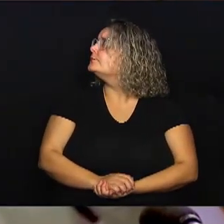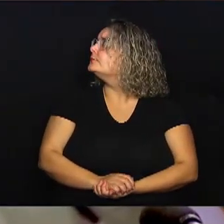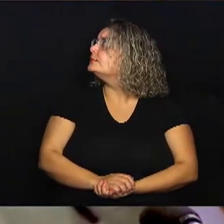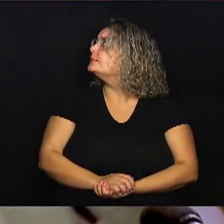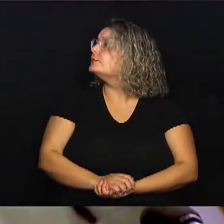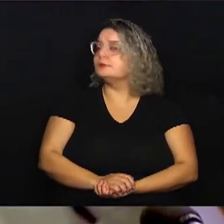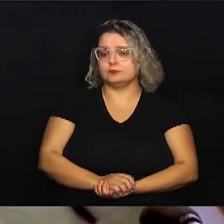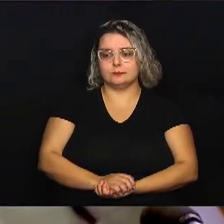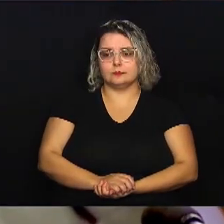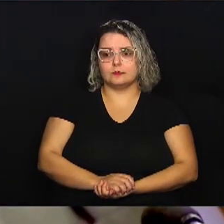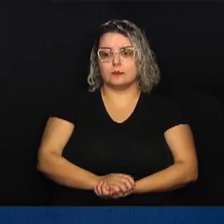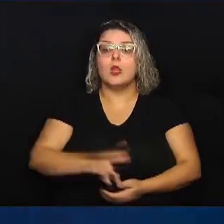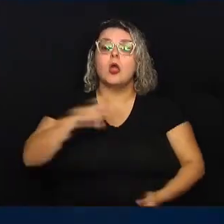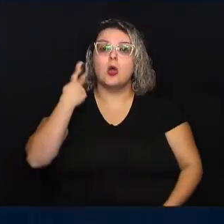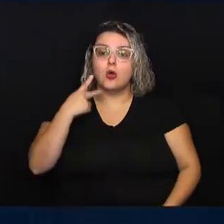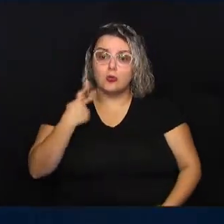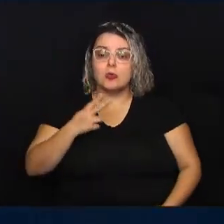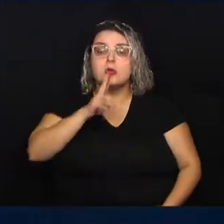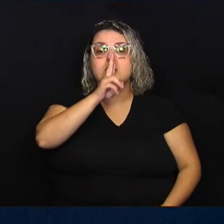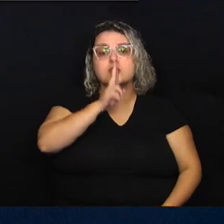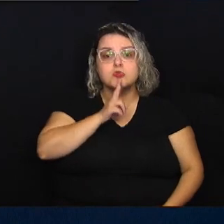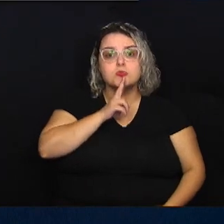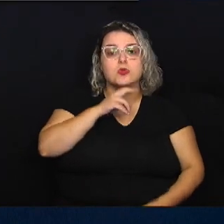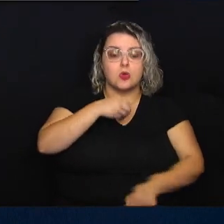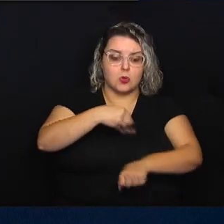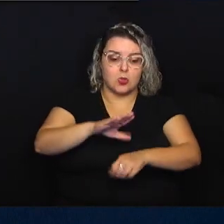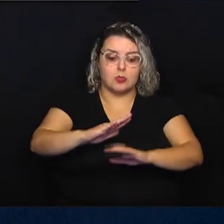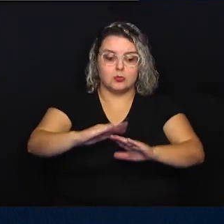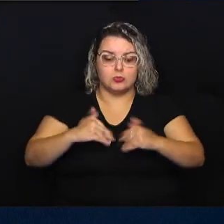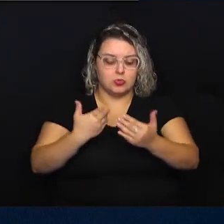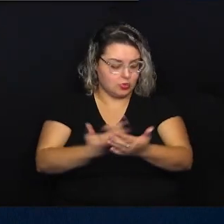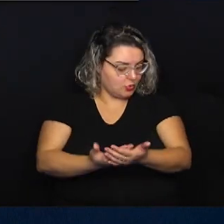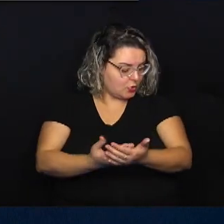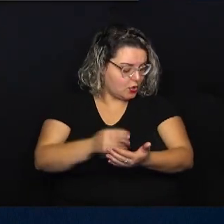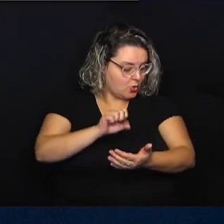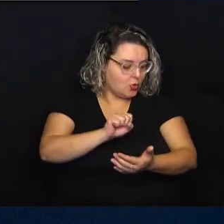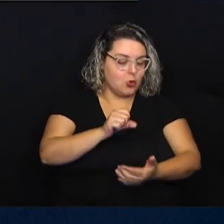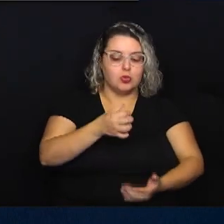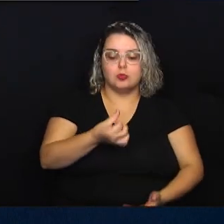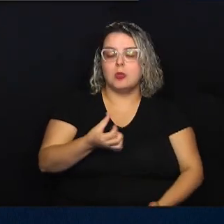O vereador Nelson Ossery enviou o requerimento de número